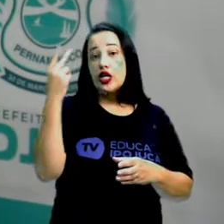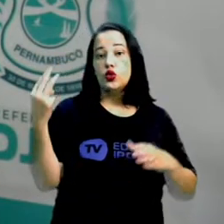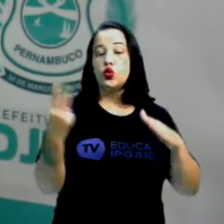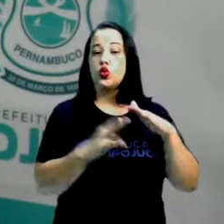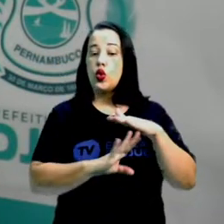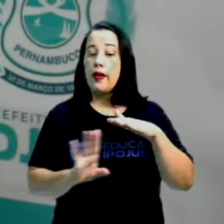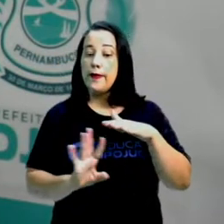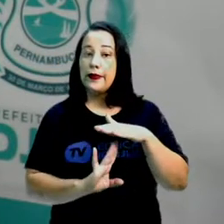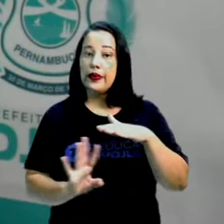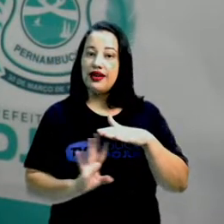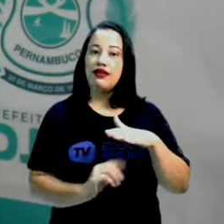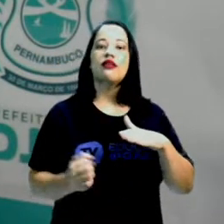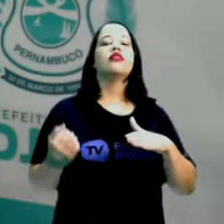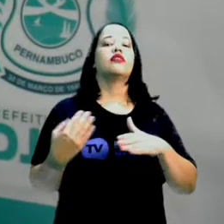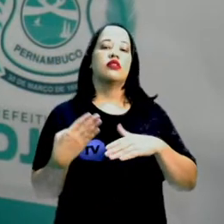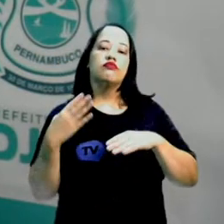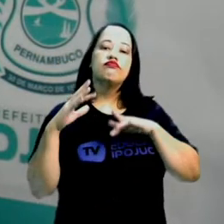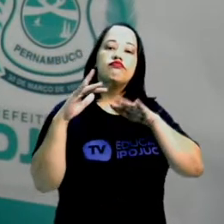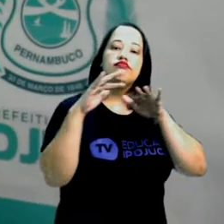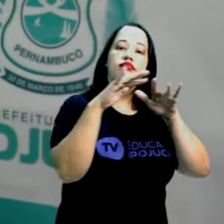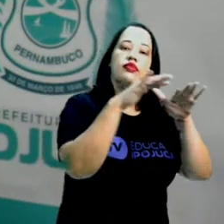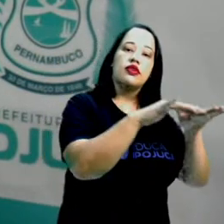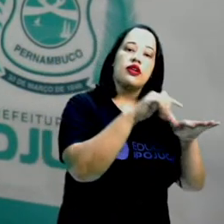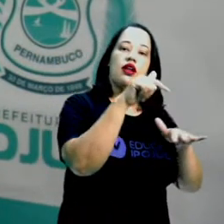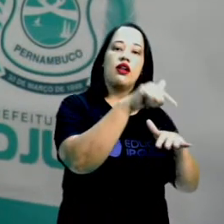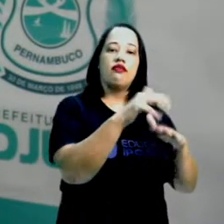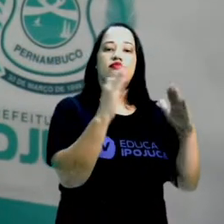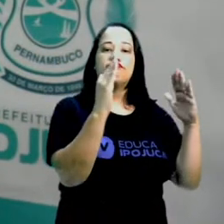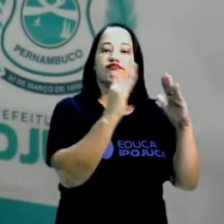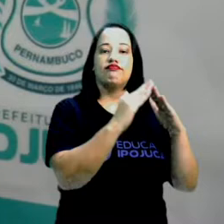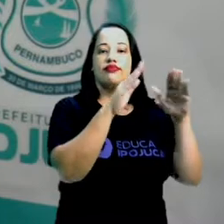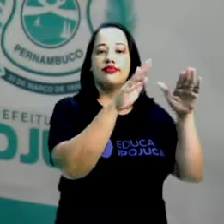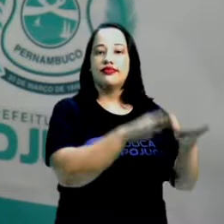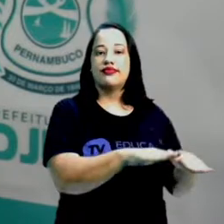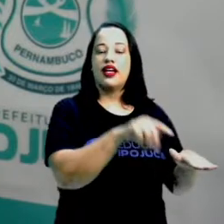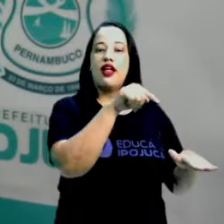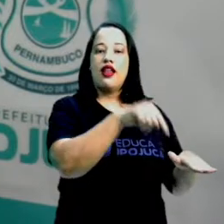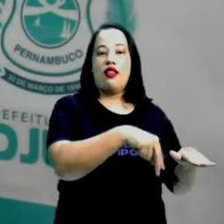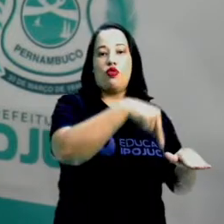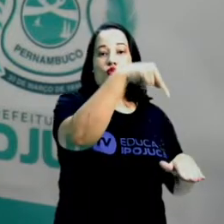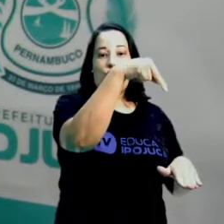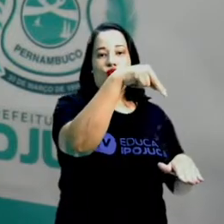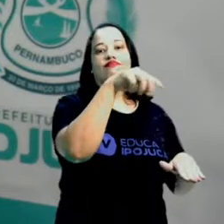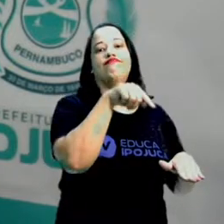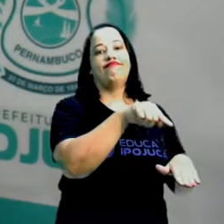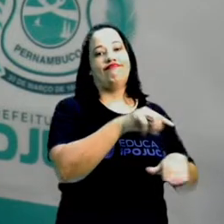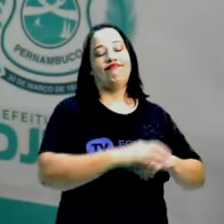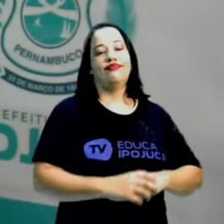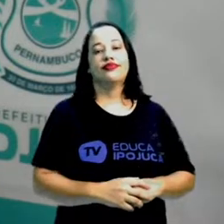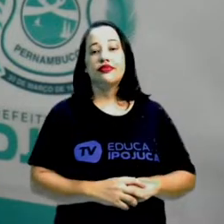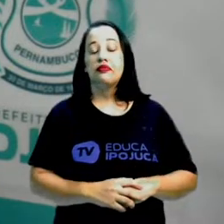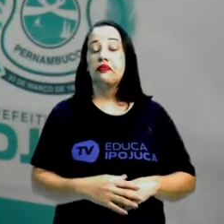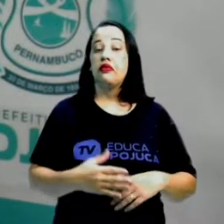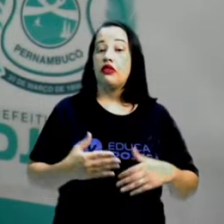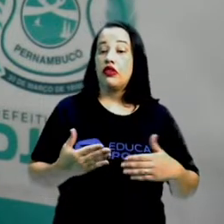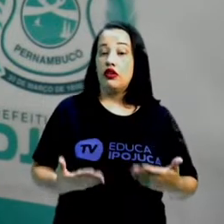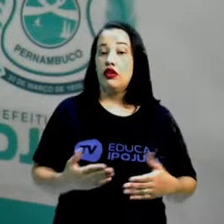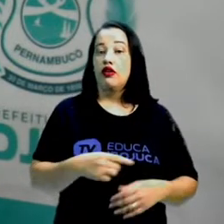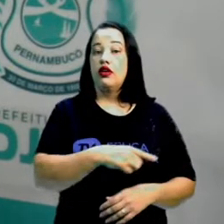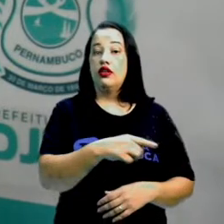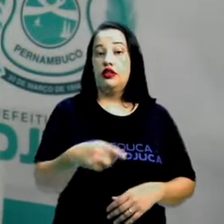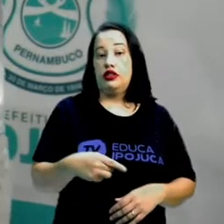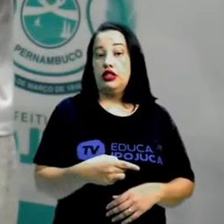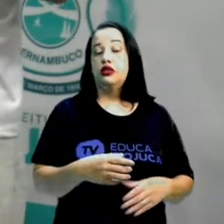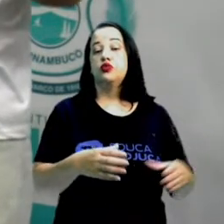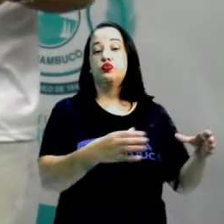ir morar ali no norte, né, das Américas, né? Esses colonos, tá